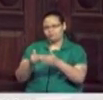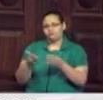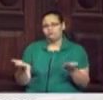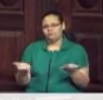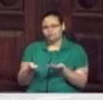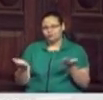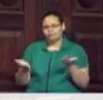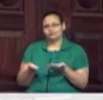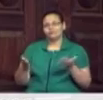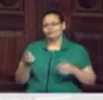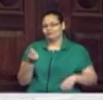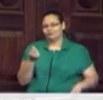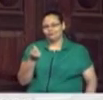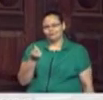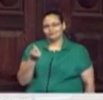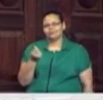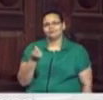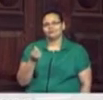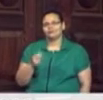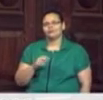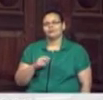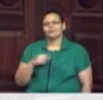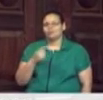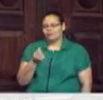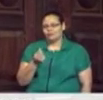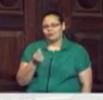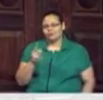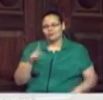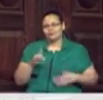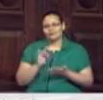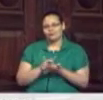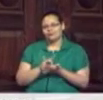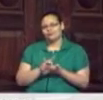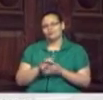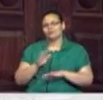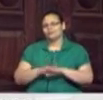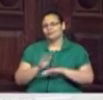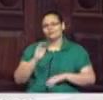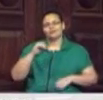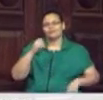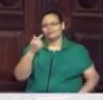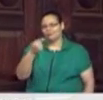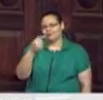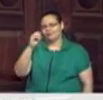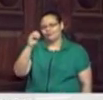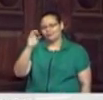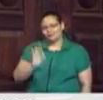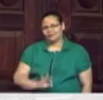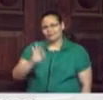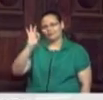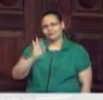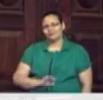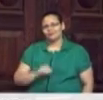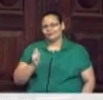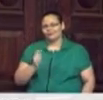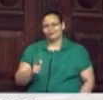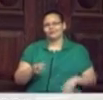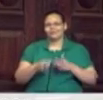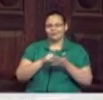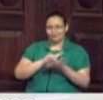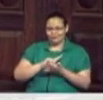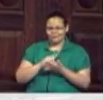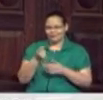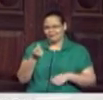hoje, custa, em valores reais, mais de 70% do que custava